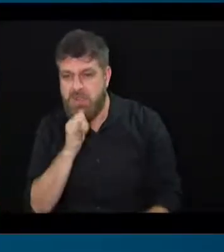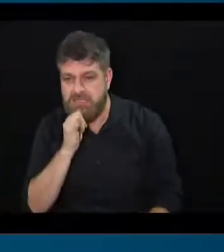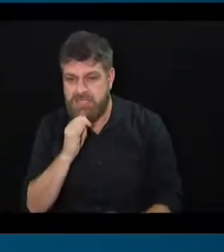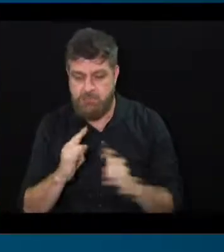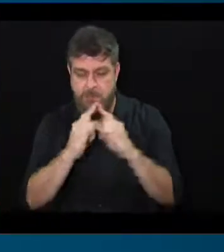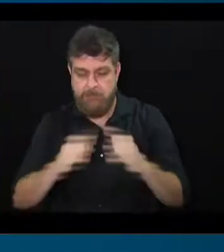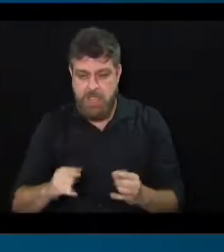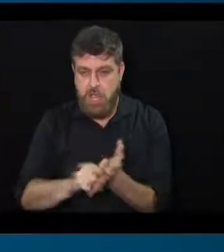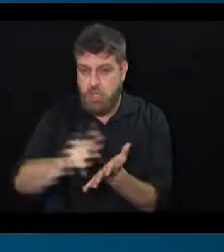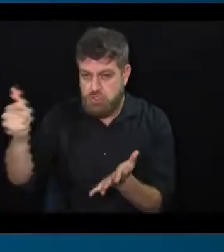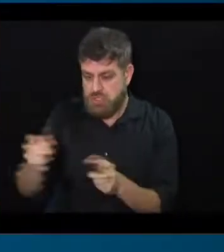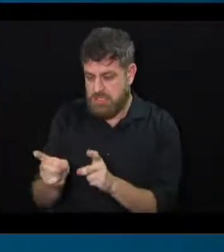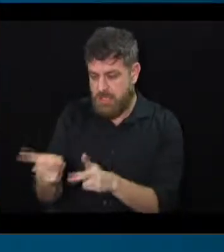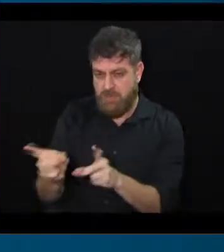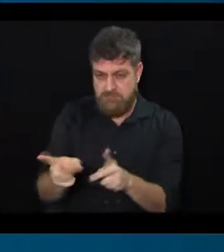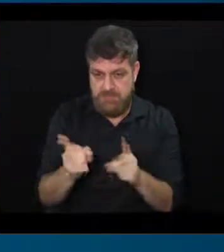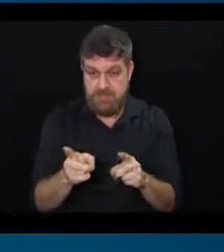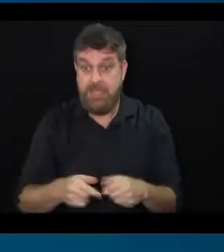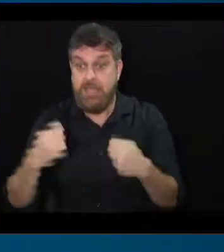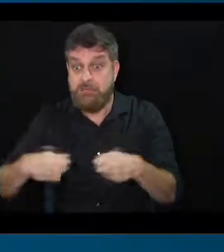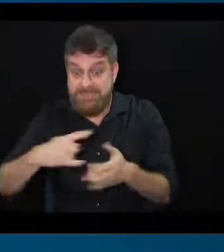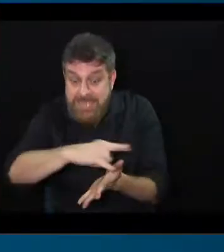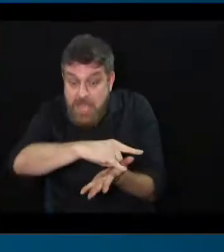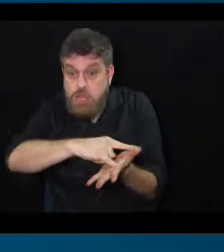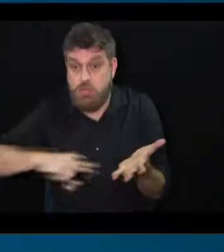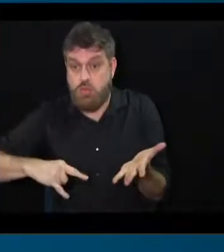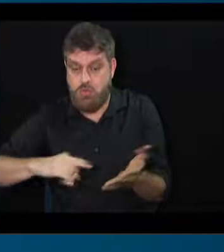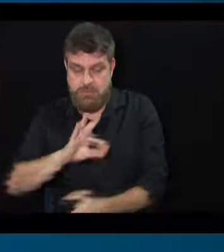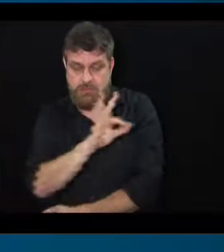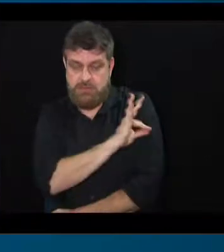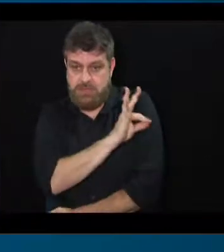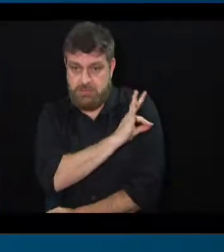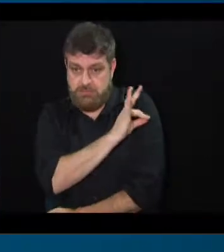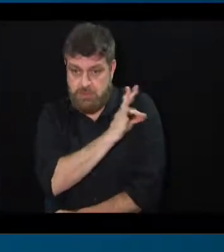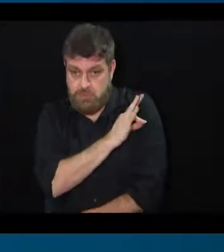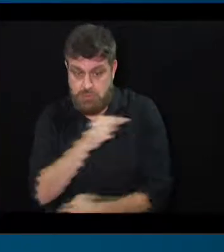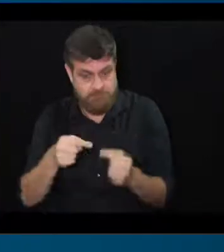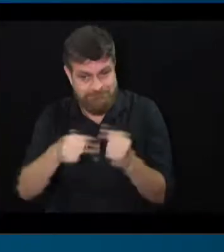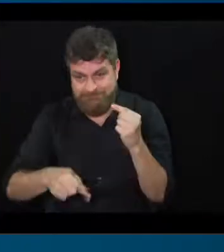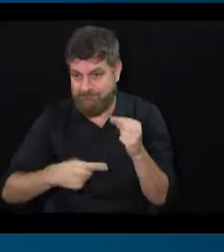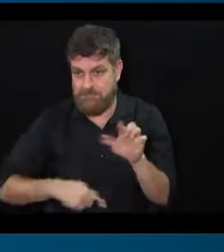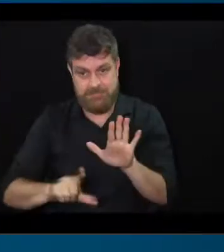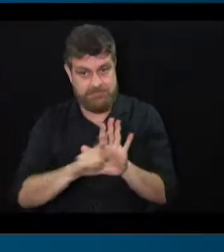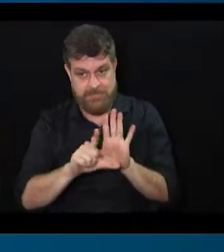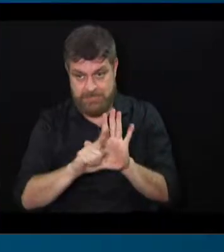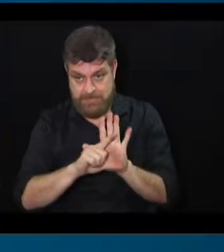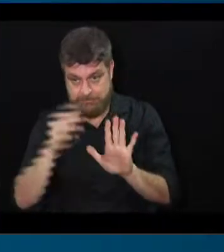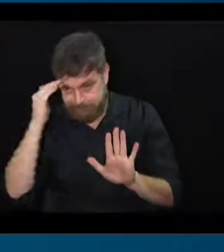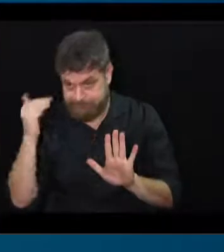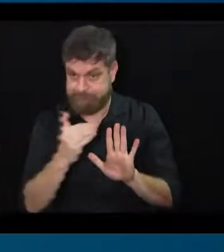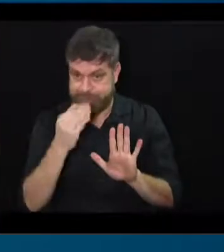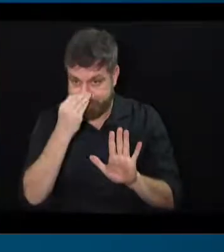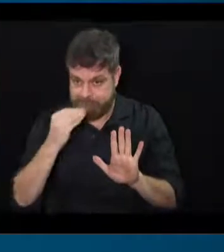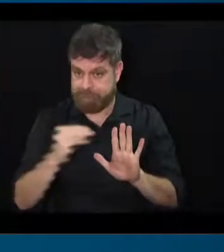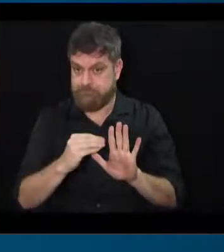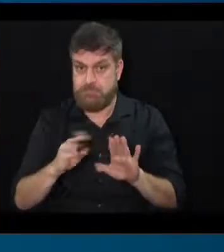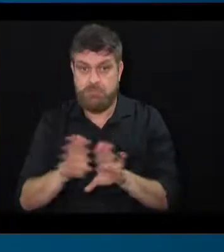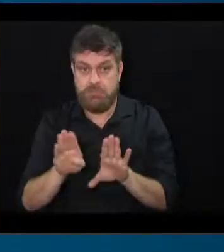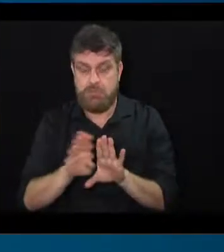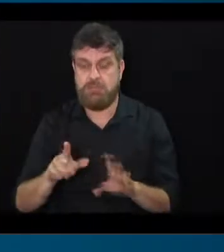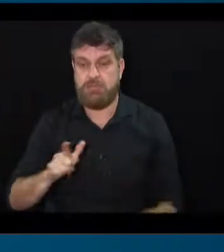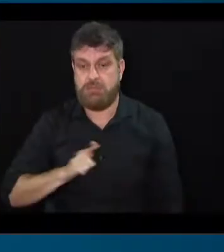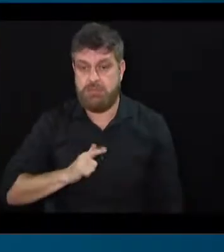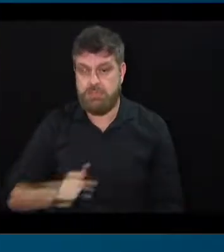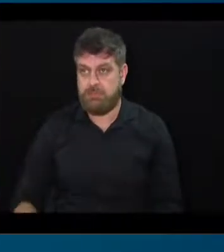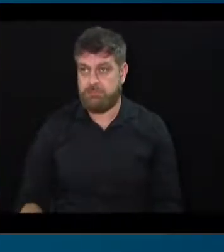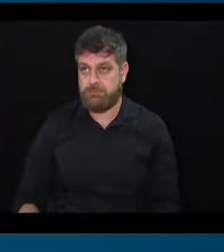de jornais e outros, sem a autorização ou em desacordo com a autorização obtida. Aprovado em turno único o